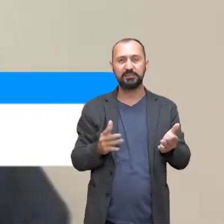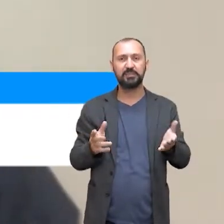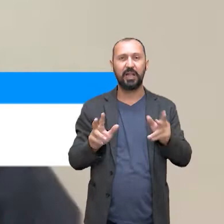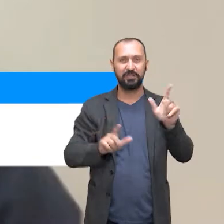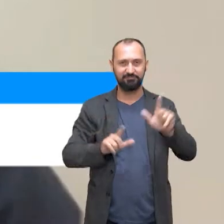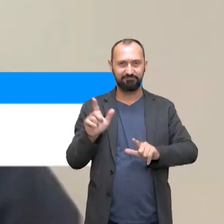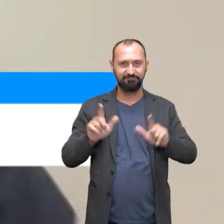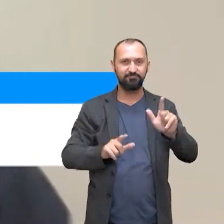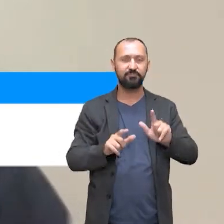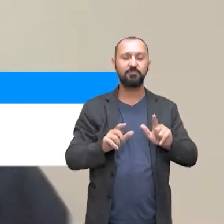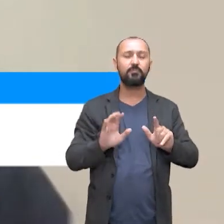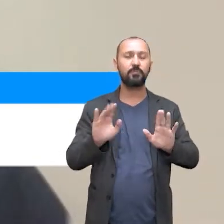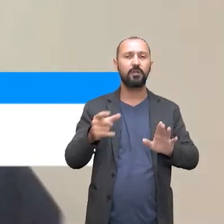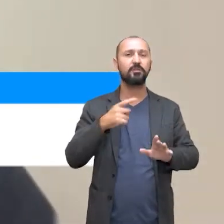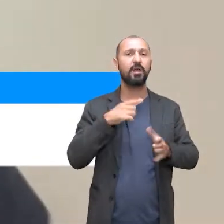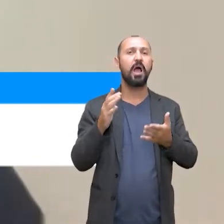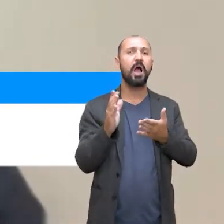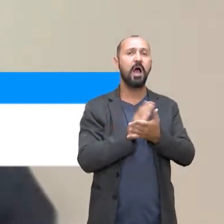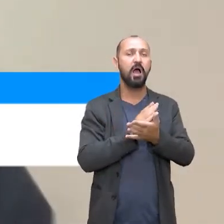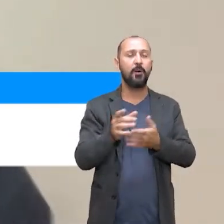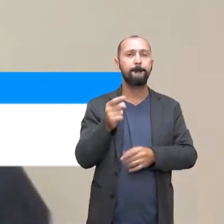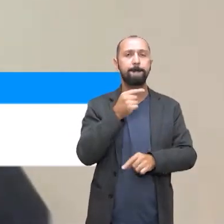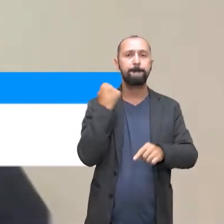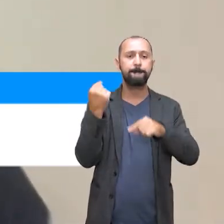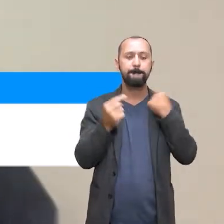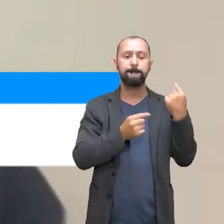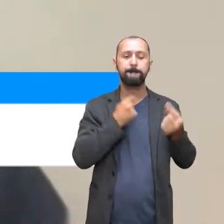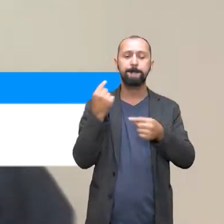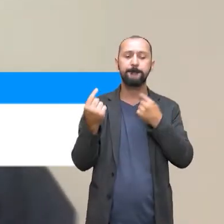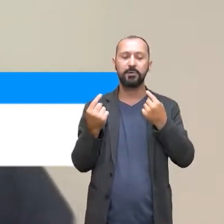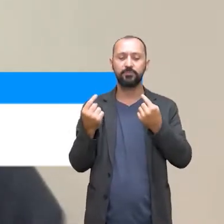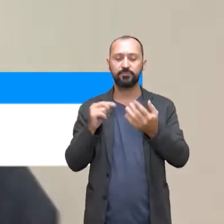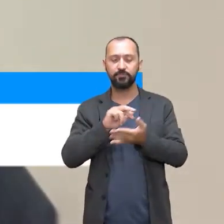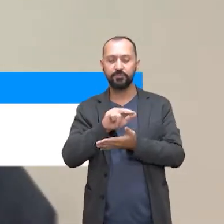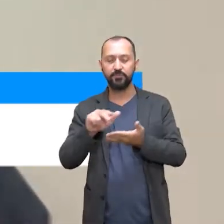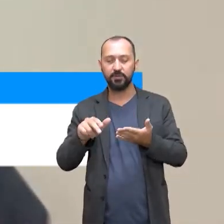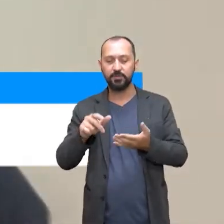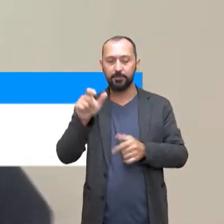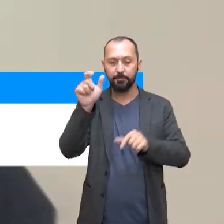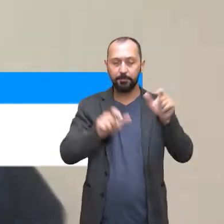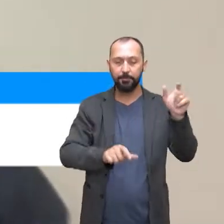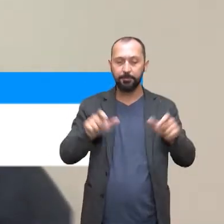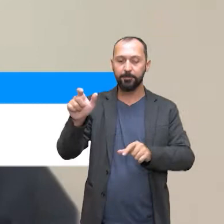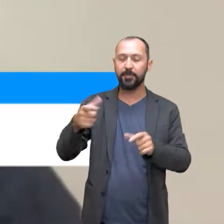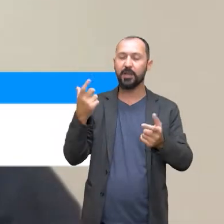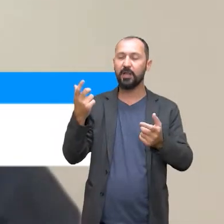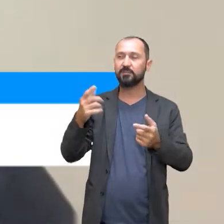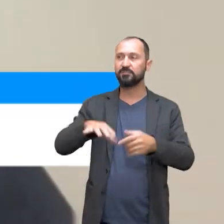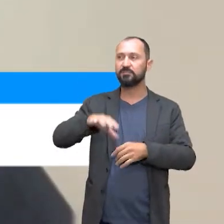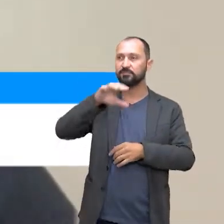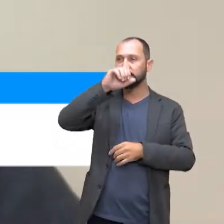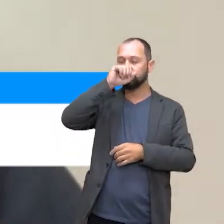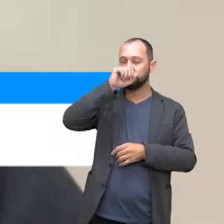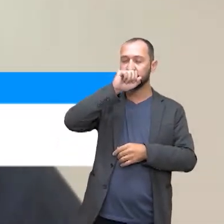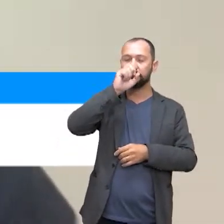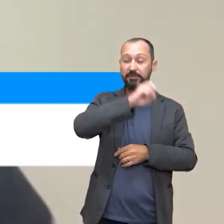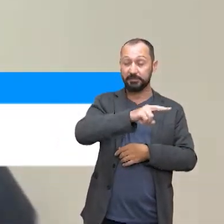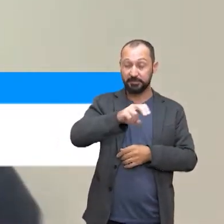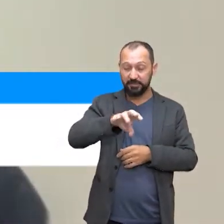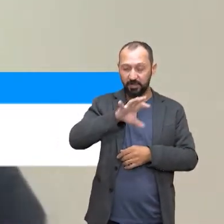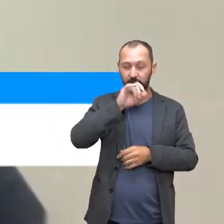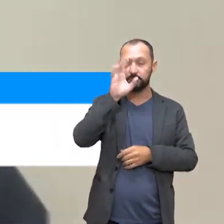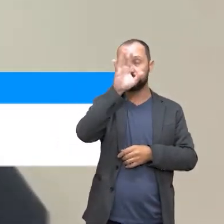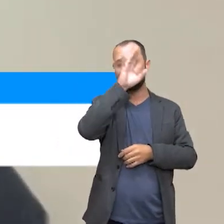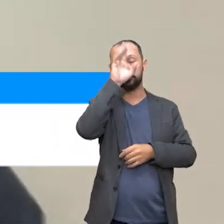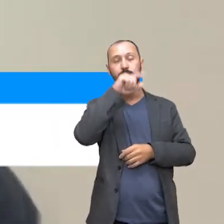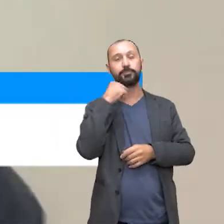sala. Isso já trouxe alguns óbitos e várias pessoas ficaram intoxicadas. Então,